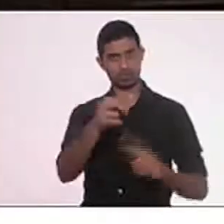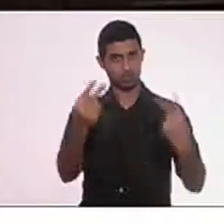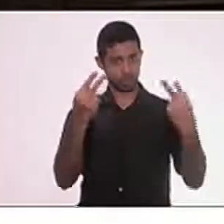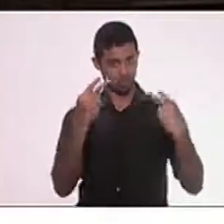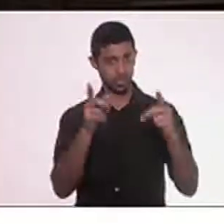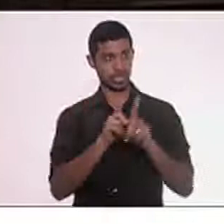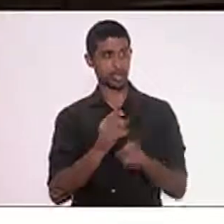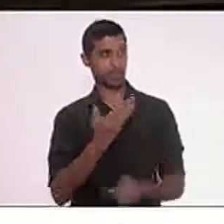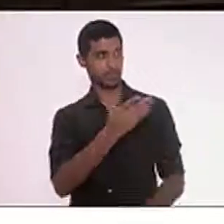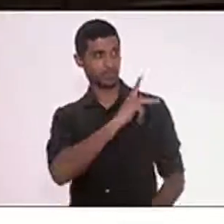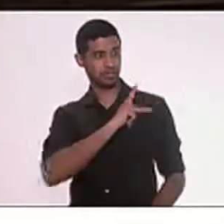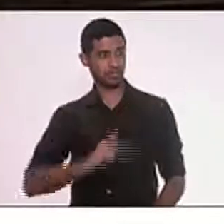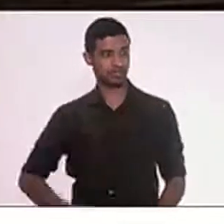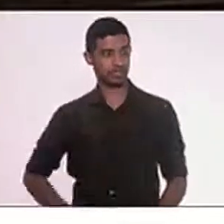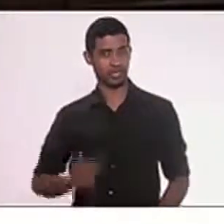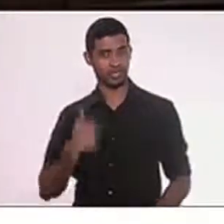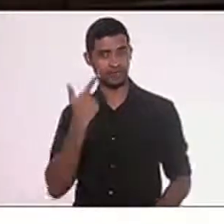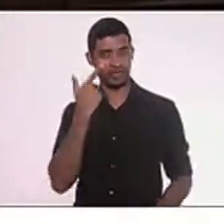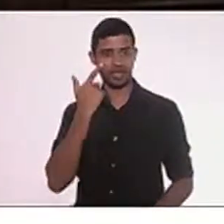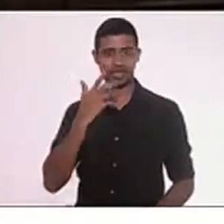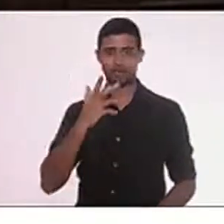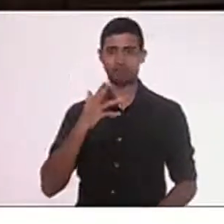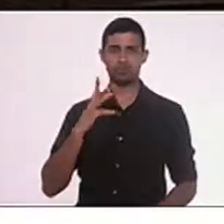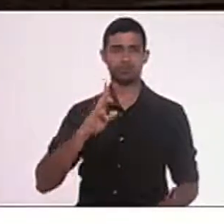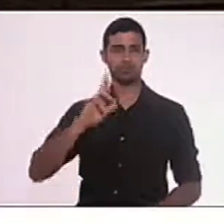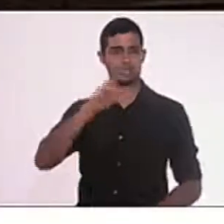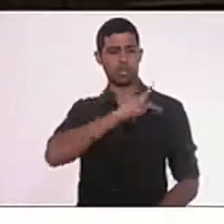que preside esse expediente final, que a